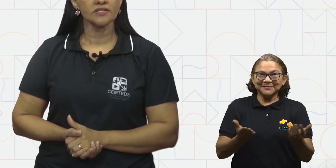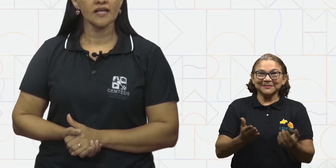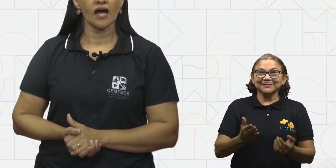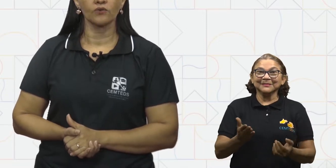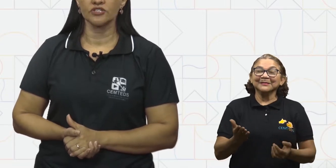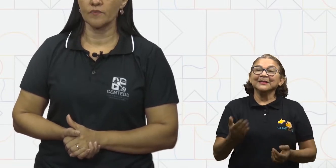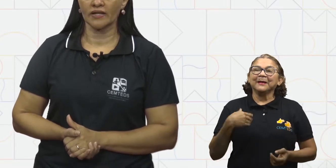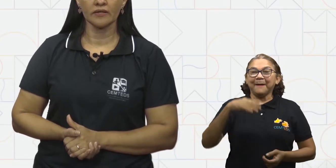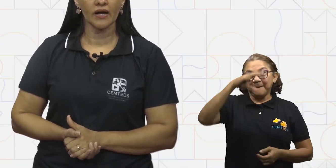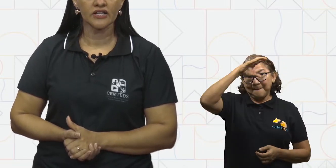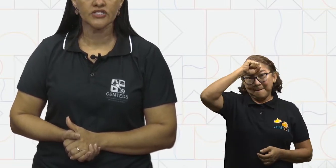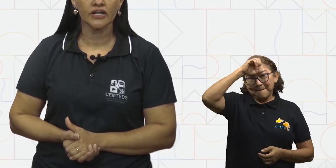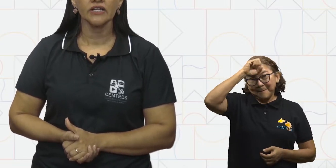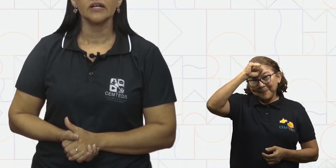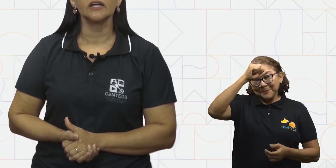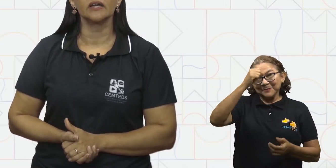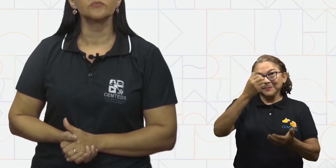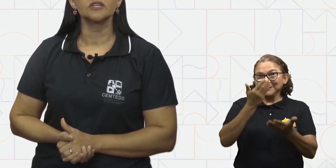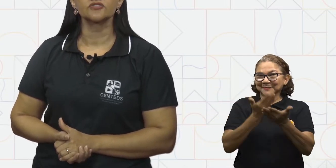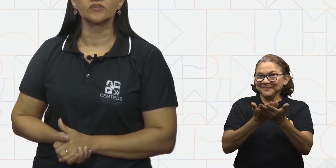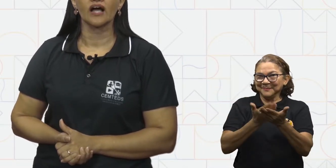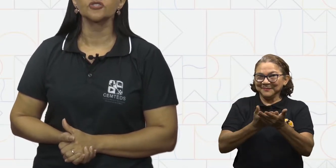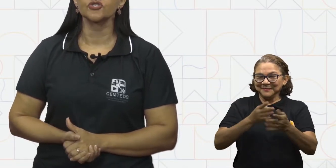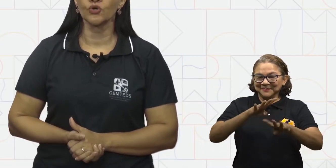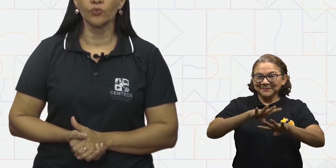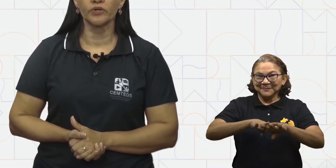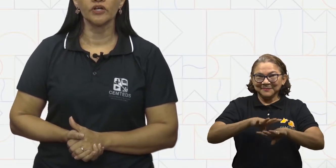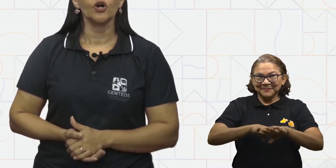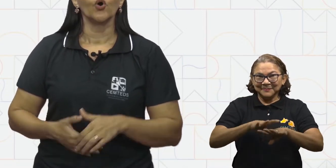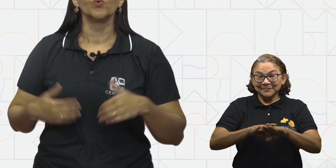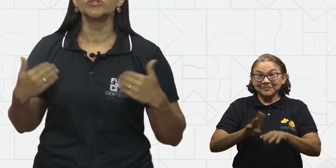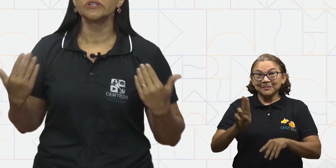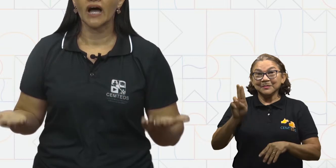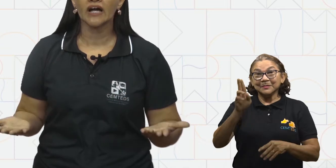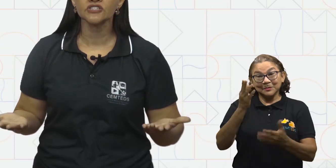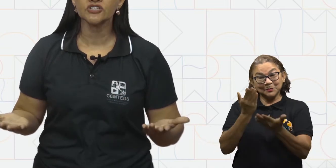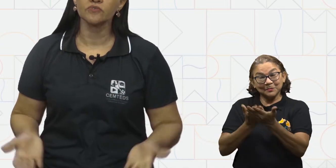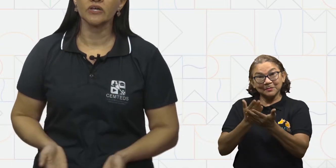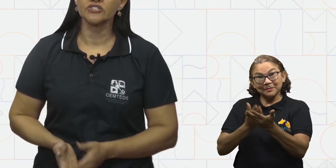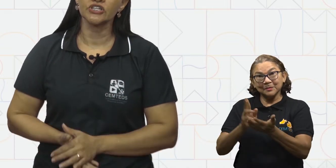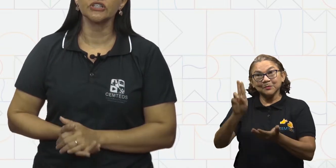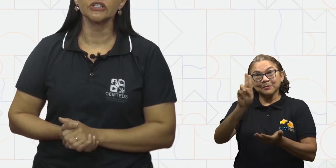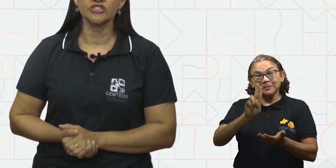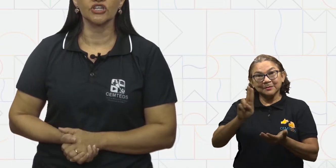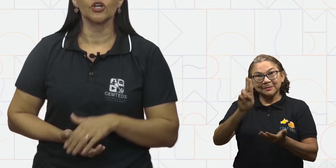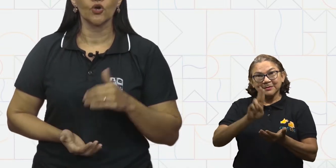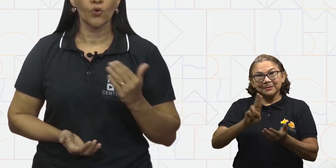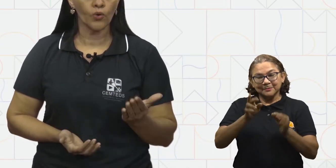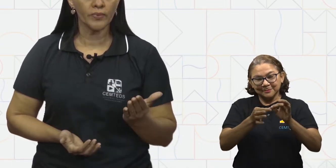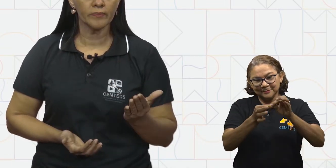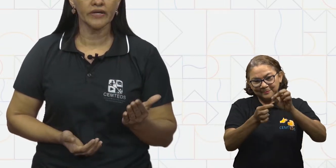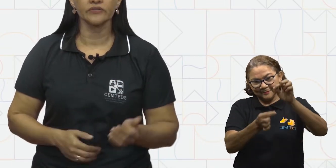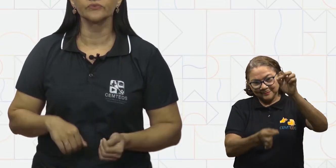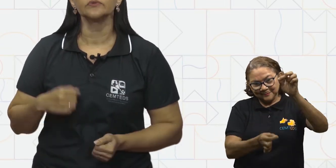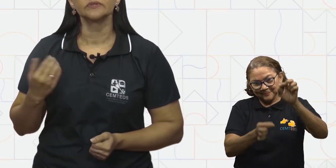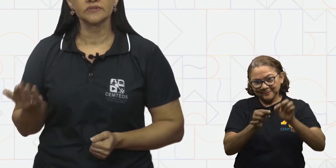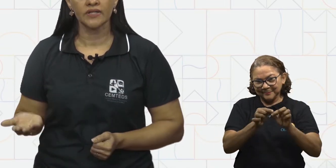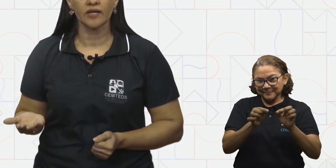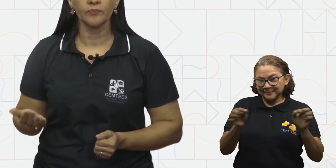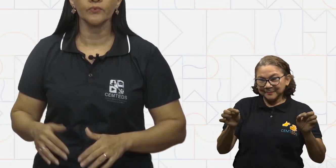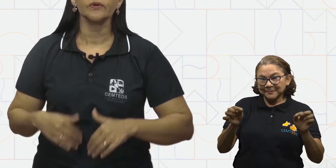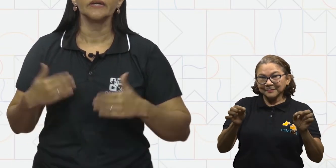em nossa aula de matemática, iremos estudar sobre unidade de medida de